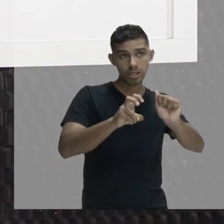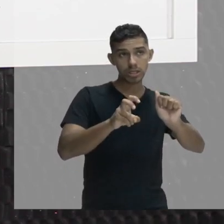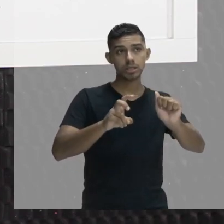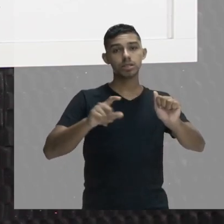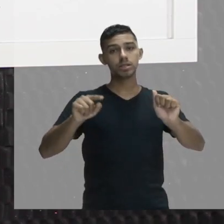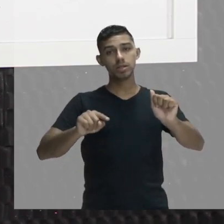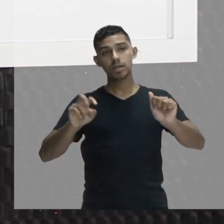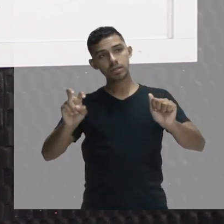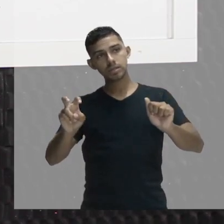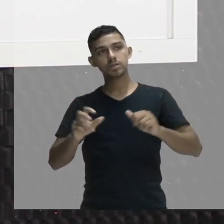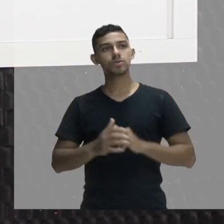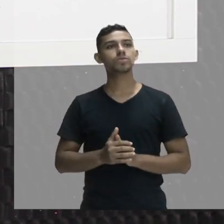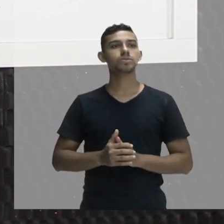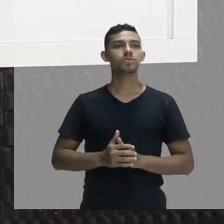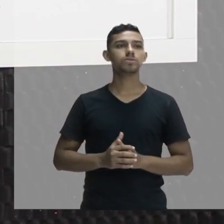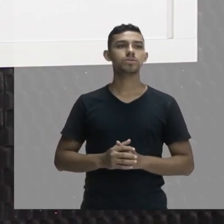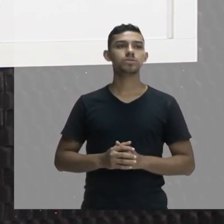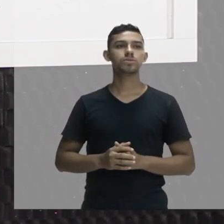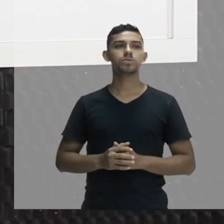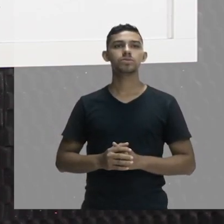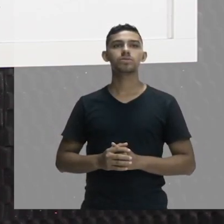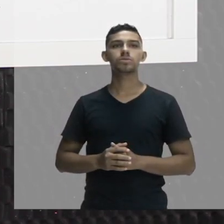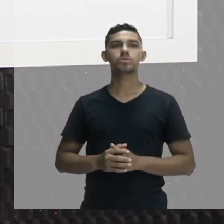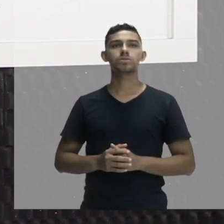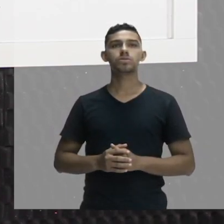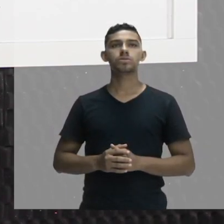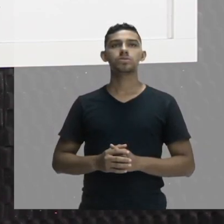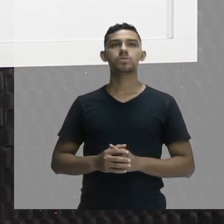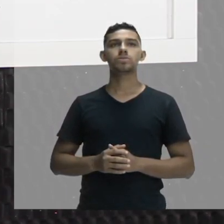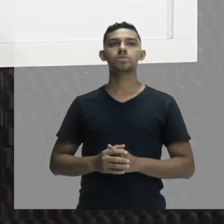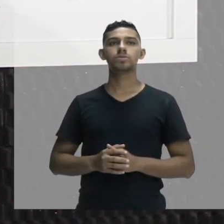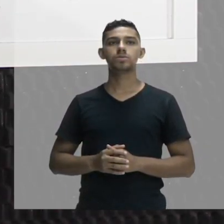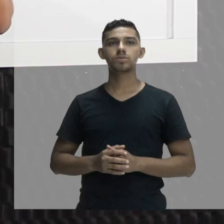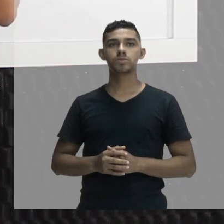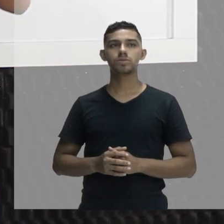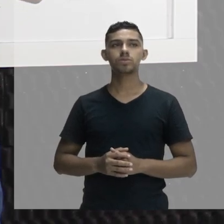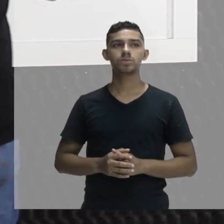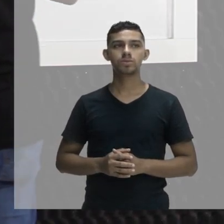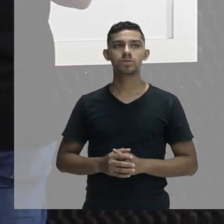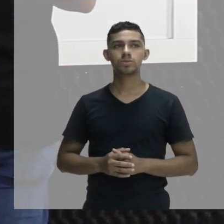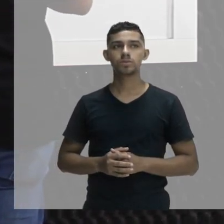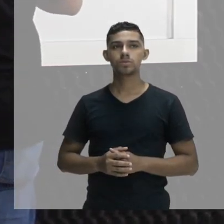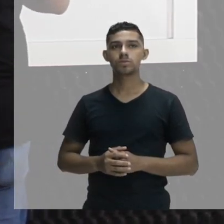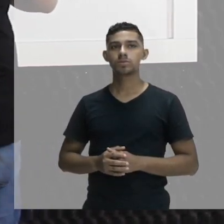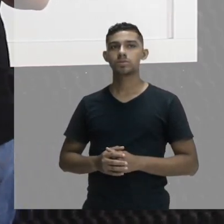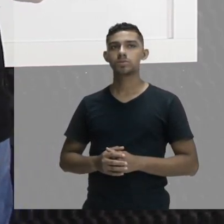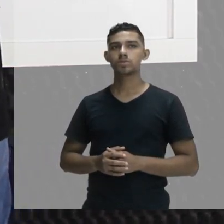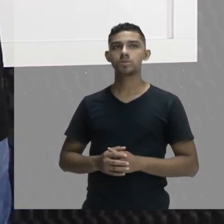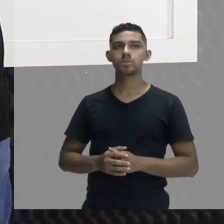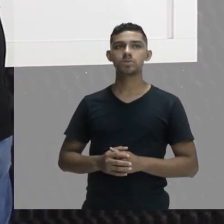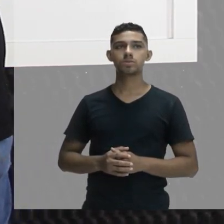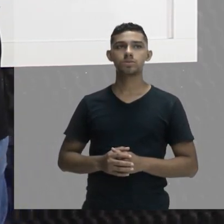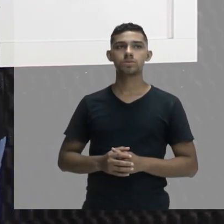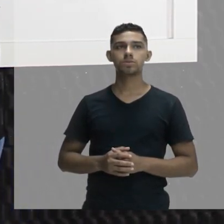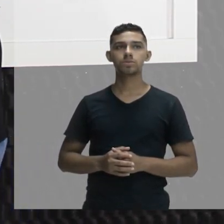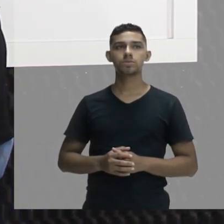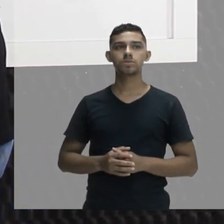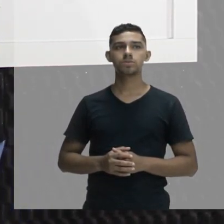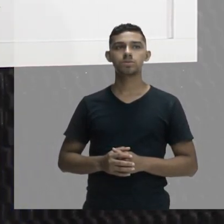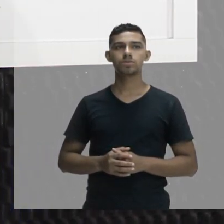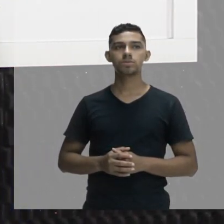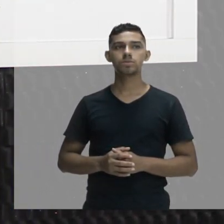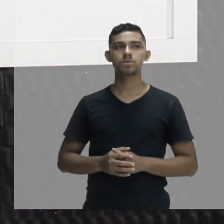de 24 tomado 6 a 6. Certo? Deixa eu apagar aqui.